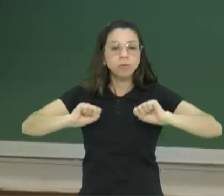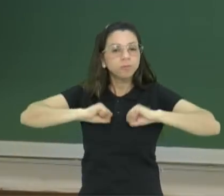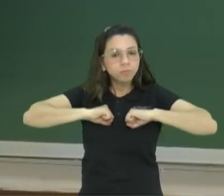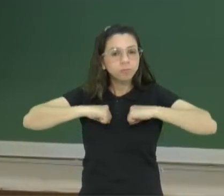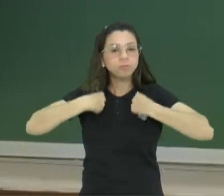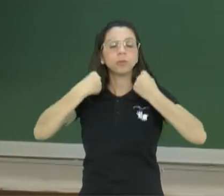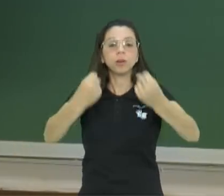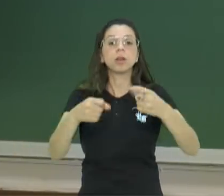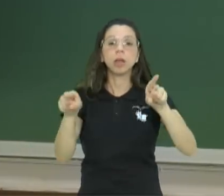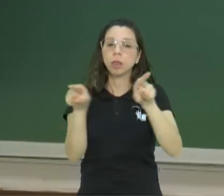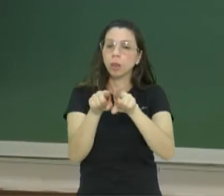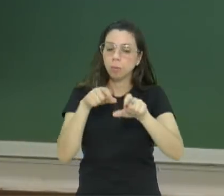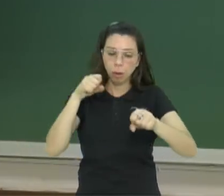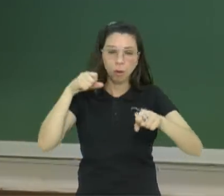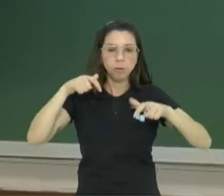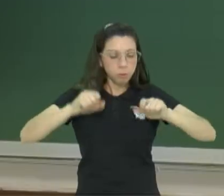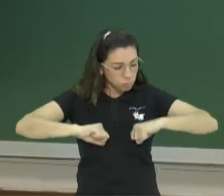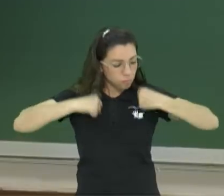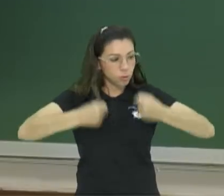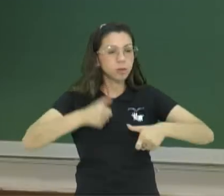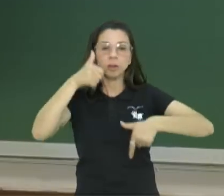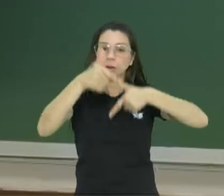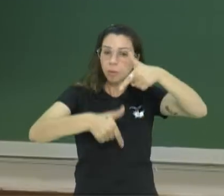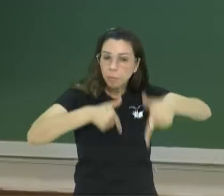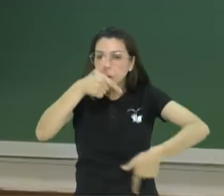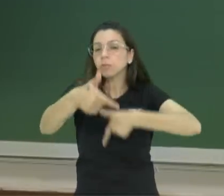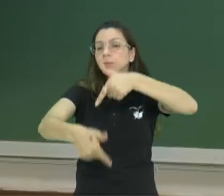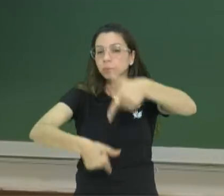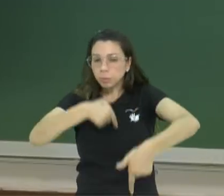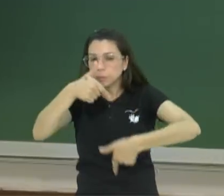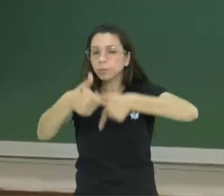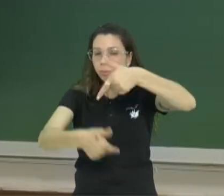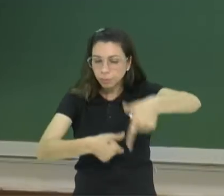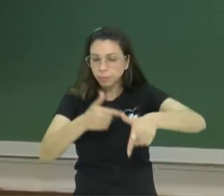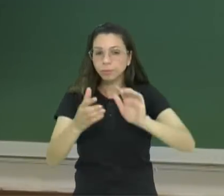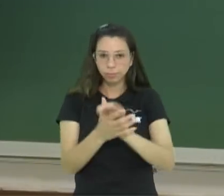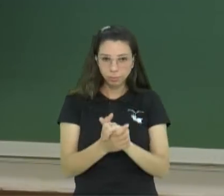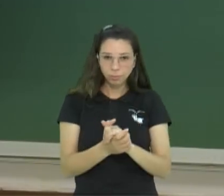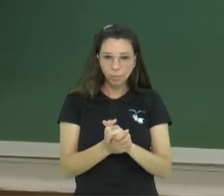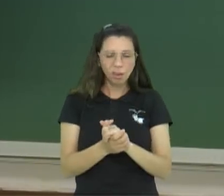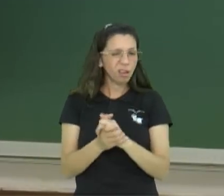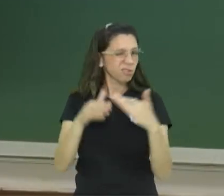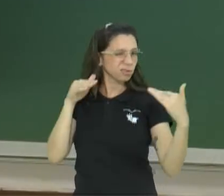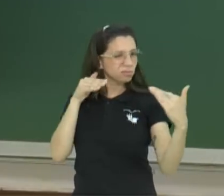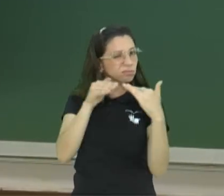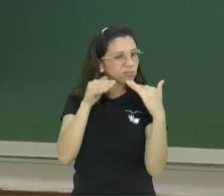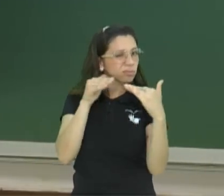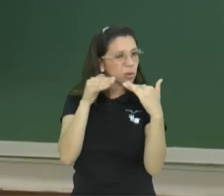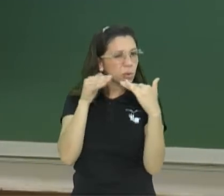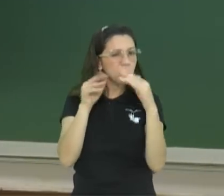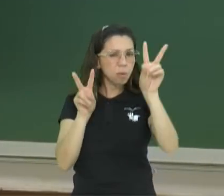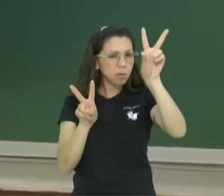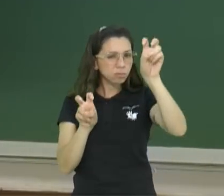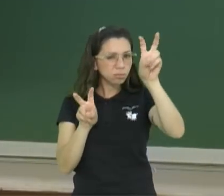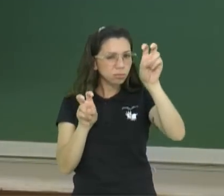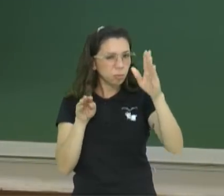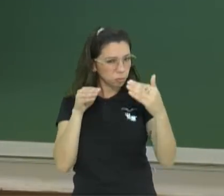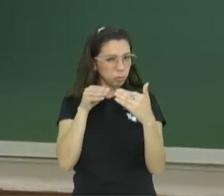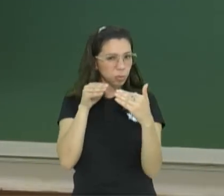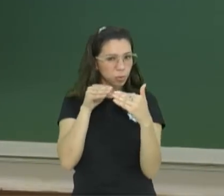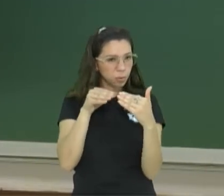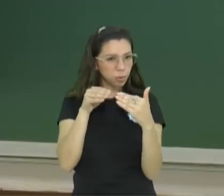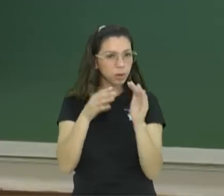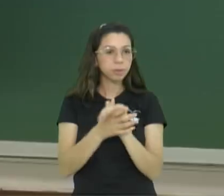e trabalho duro, bastante trabalho. Você concorda com essa citação? Ó, é o que eu pergunto ali